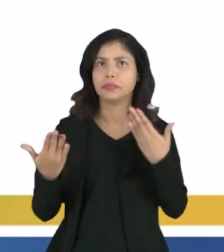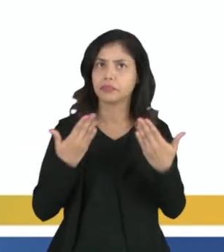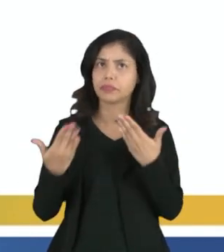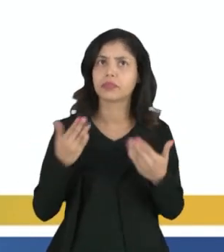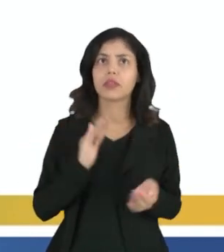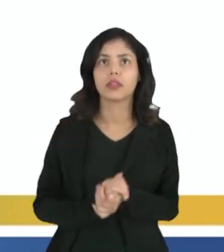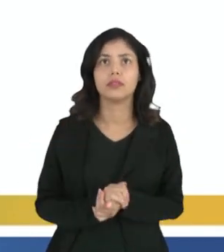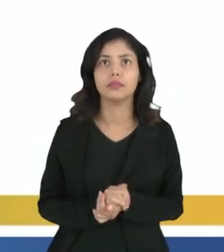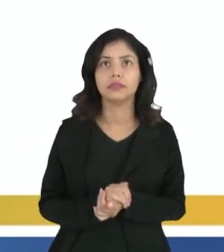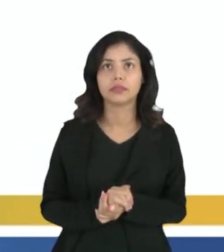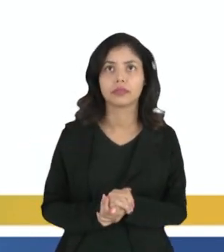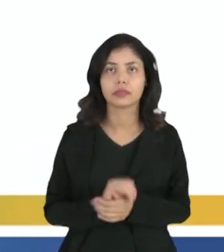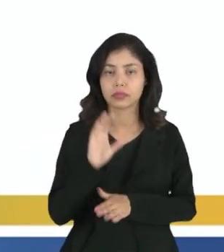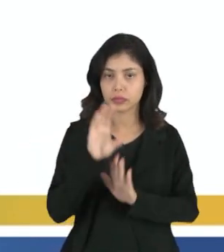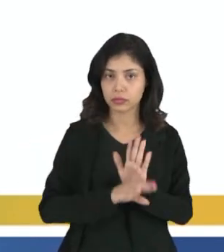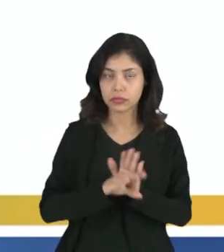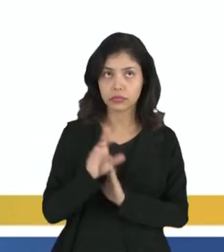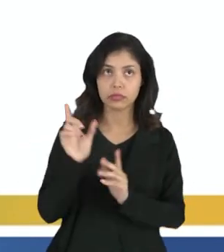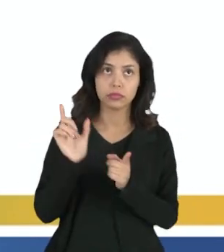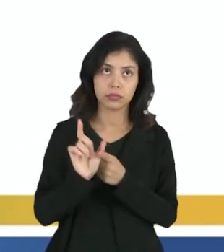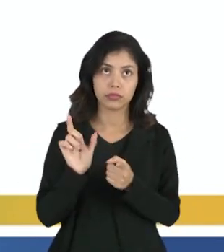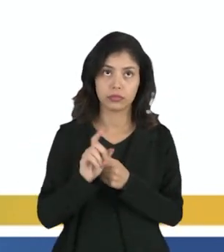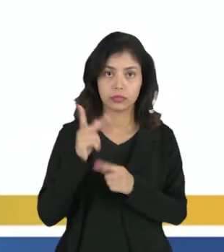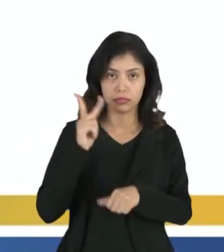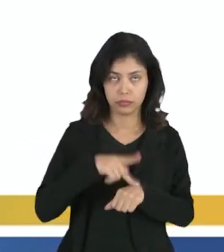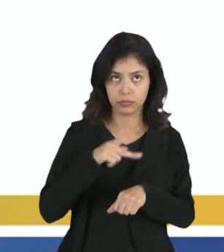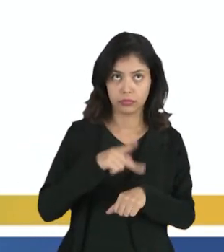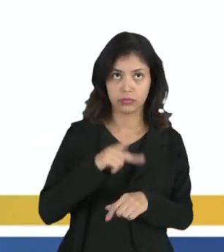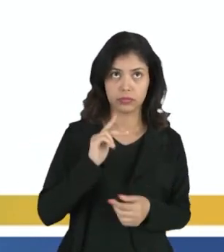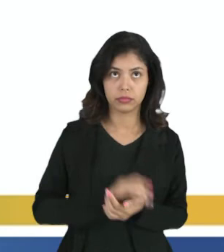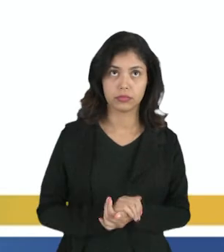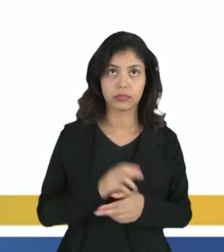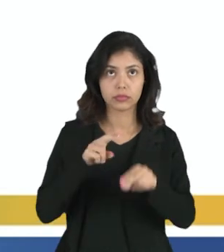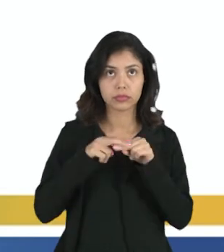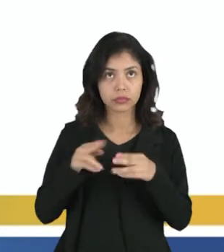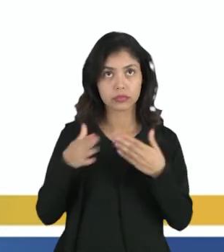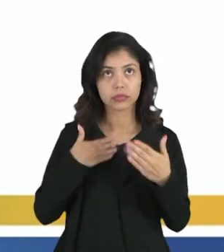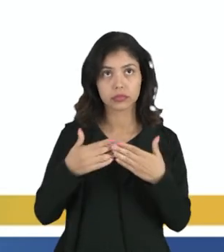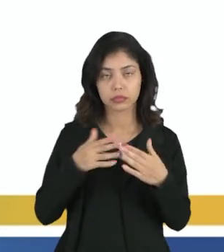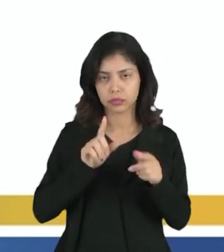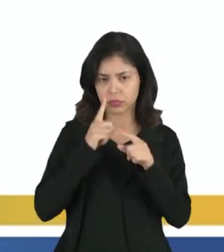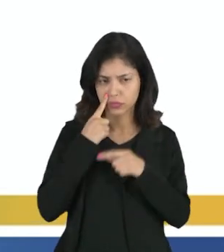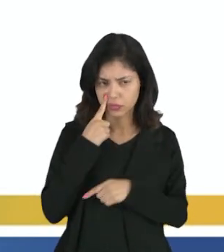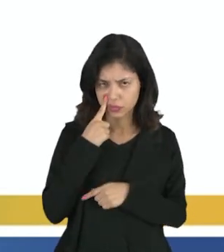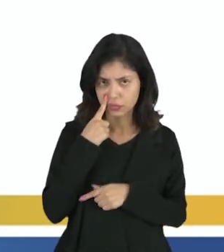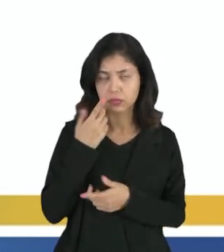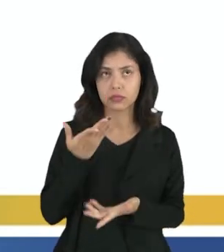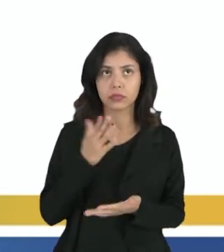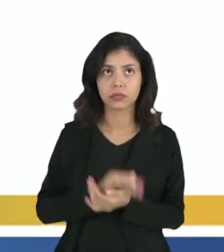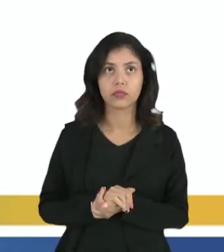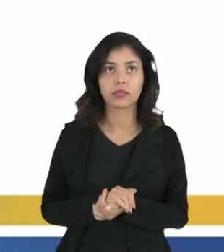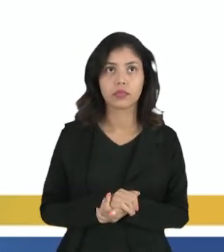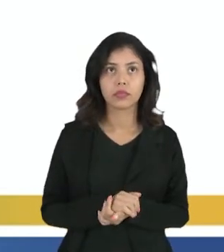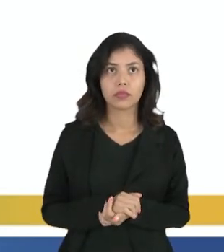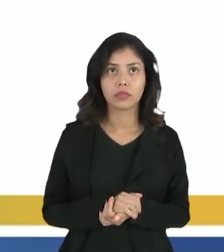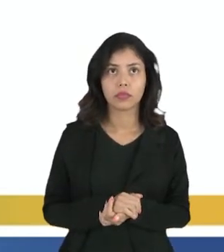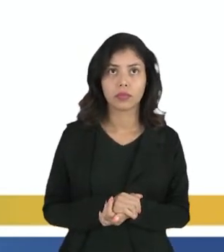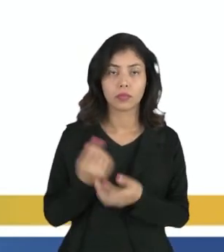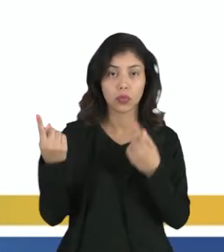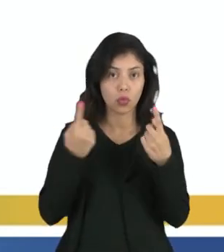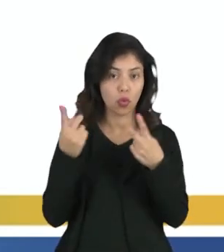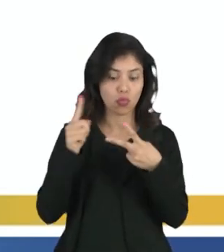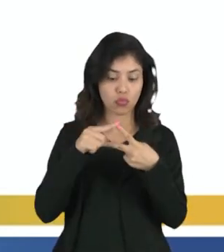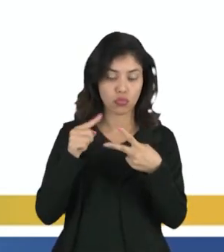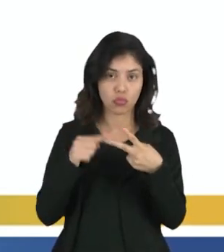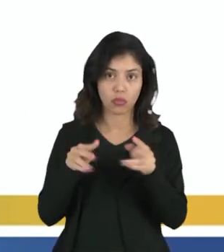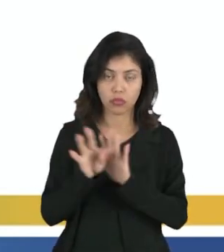uma relação entre forma e conteúdo da palavra pedra por meio da qual se observa o emprego em ambos